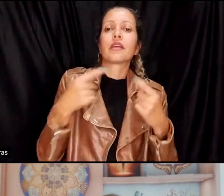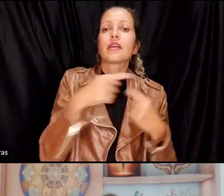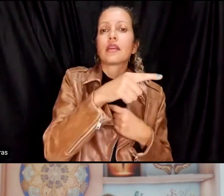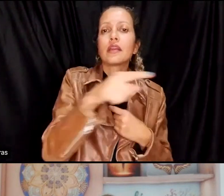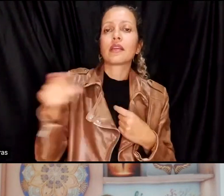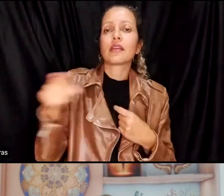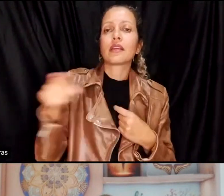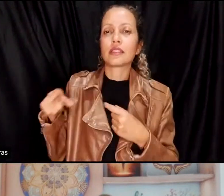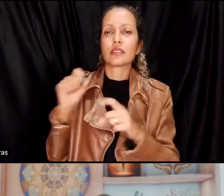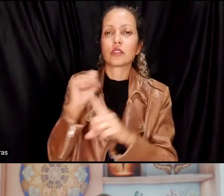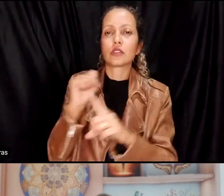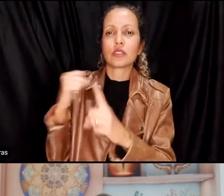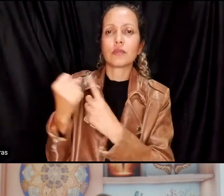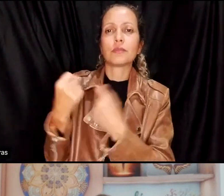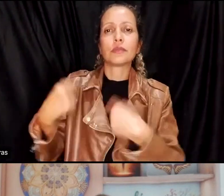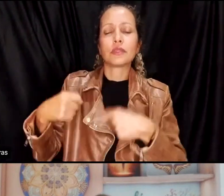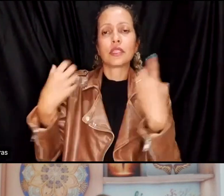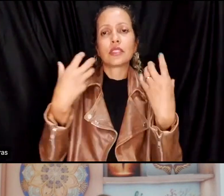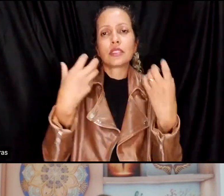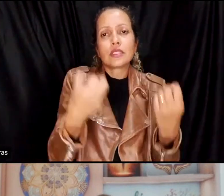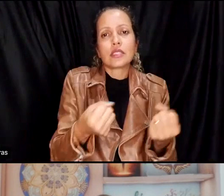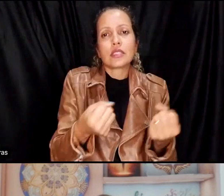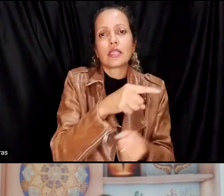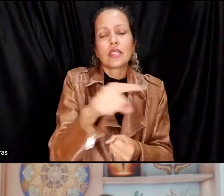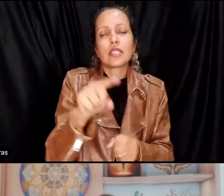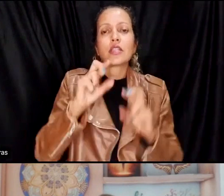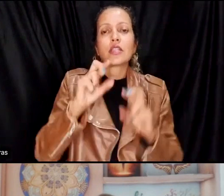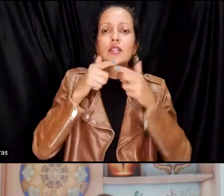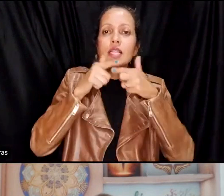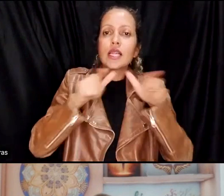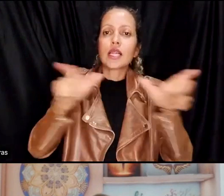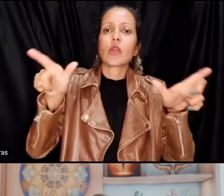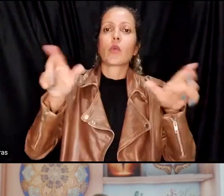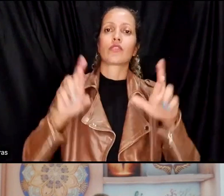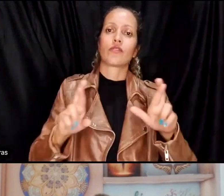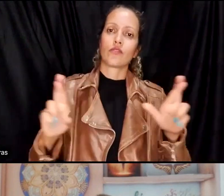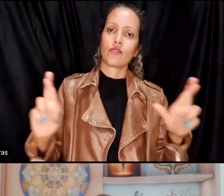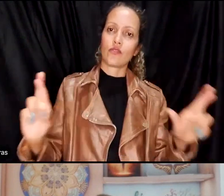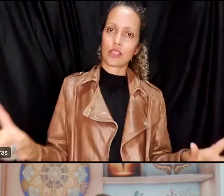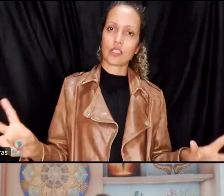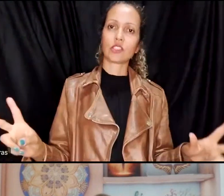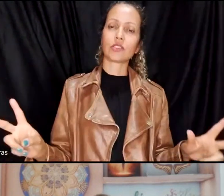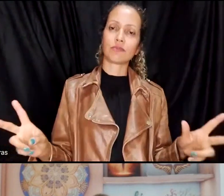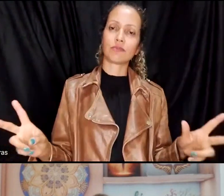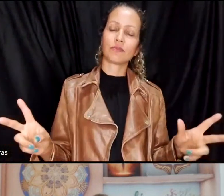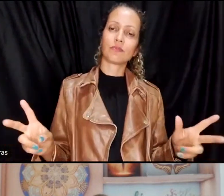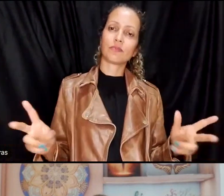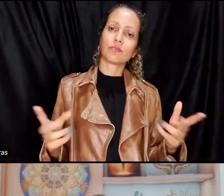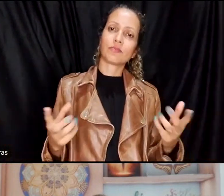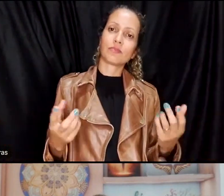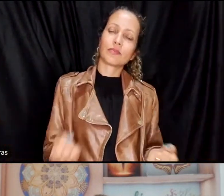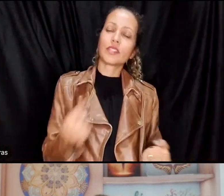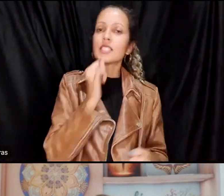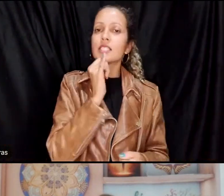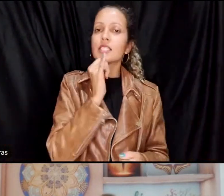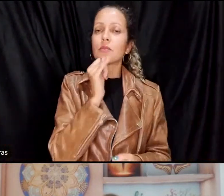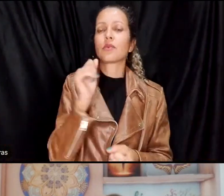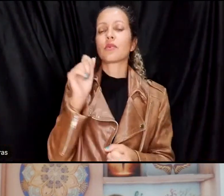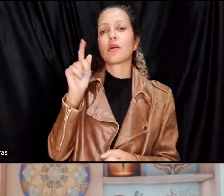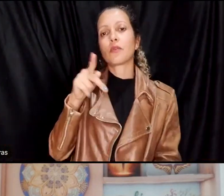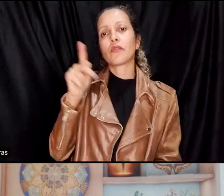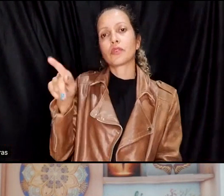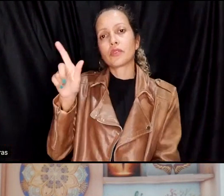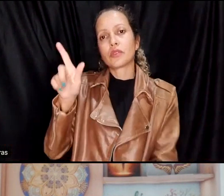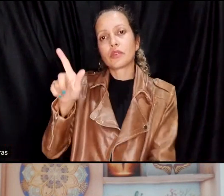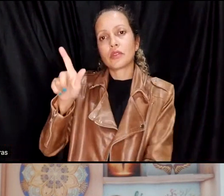Então, por exemplo, eles comparam muito a própria Glass, né? Ela compara aos povos